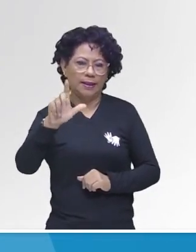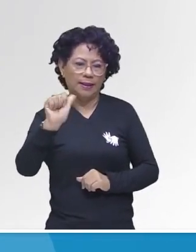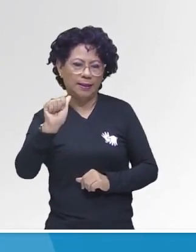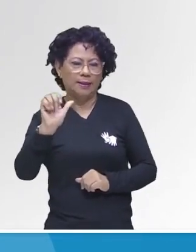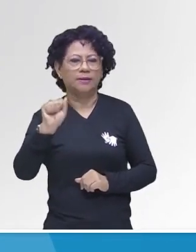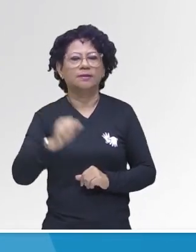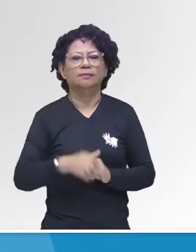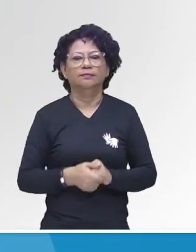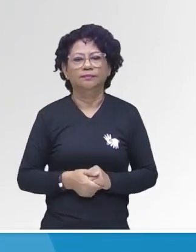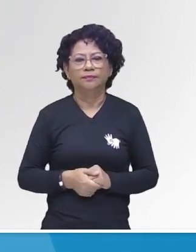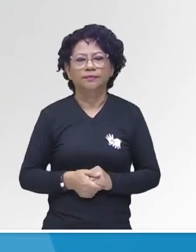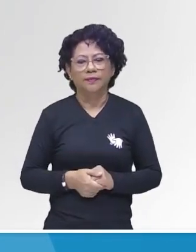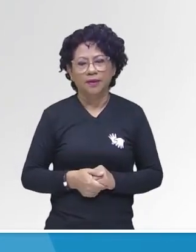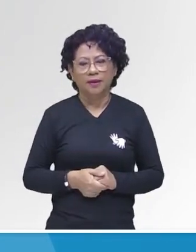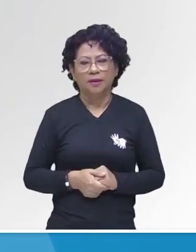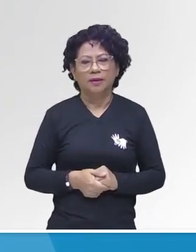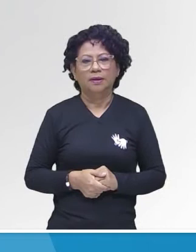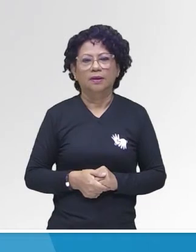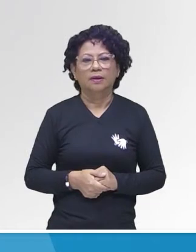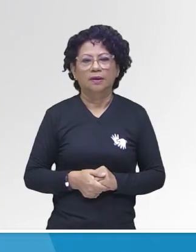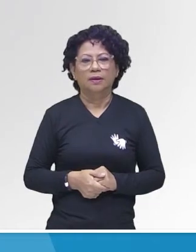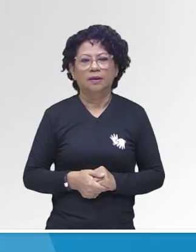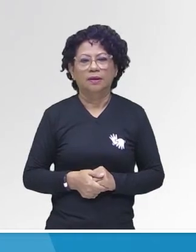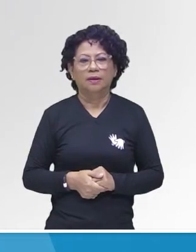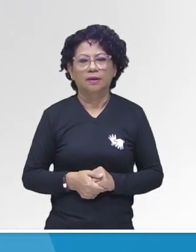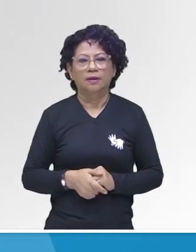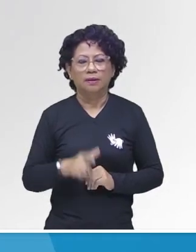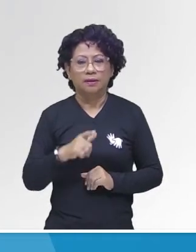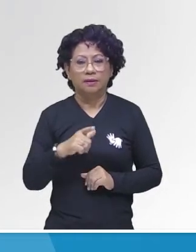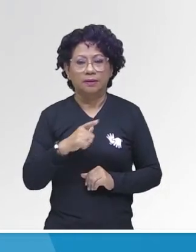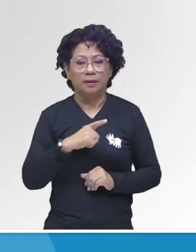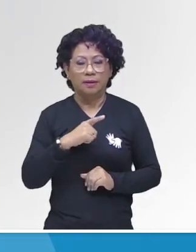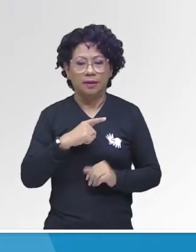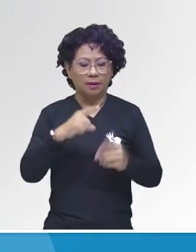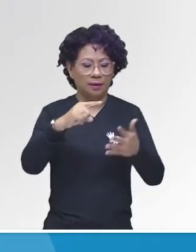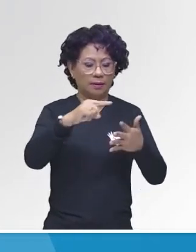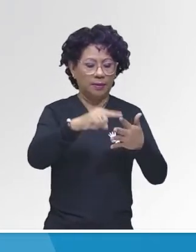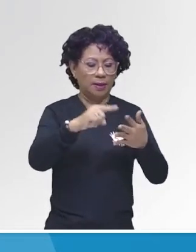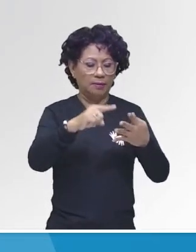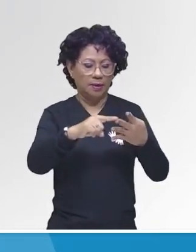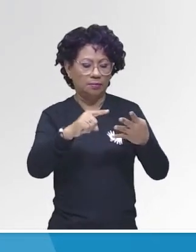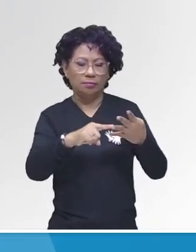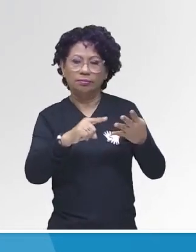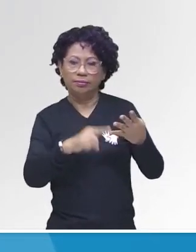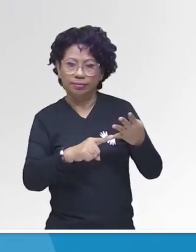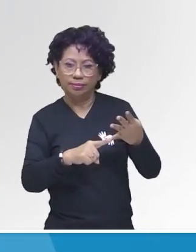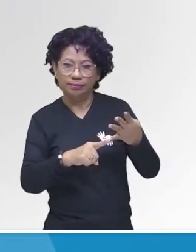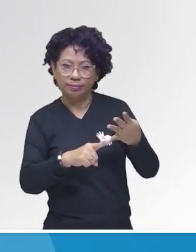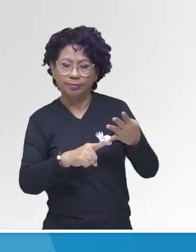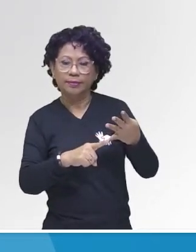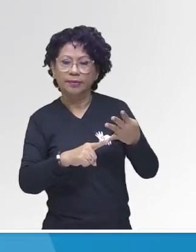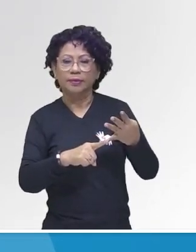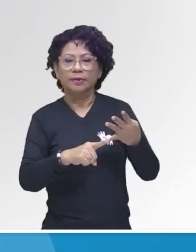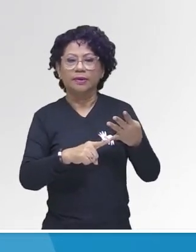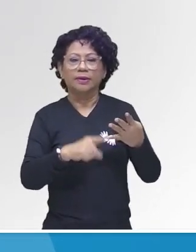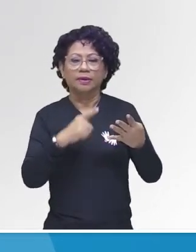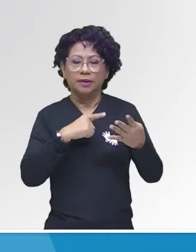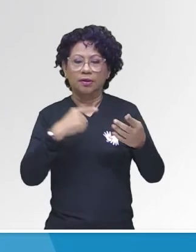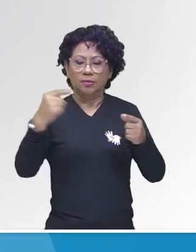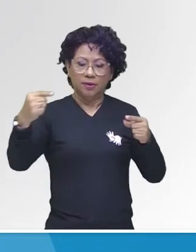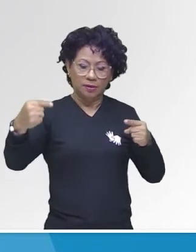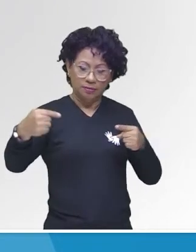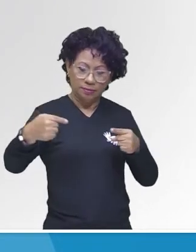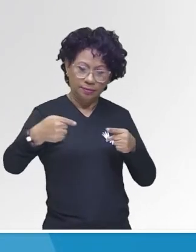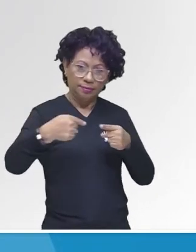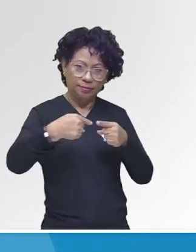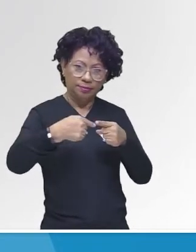elas se coincidem aí totalmente, né? Ou elas se tocam em apenas um único ponto, que são as concorrentes,